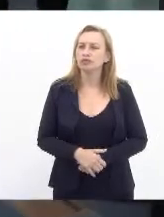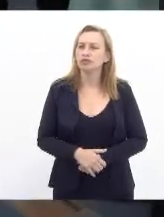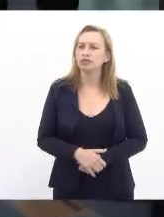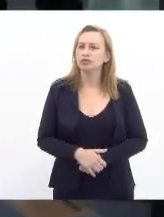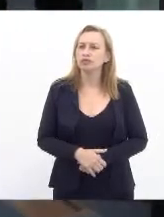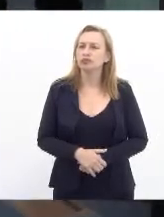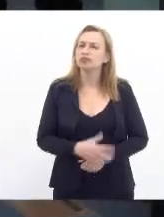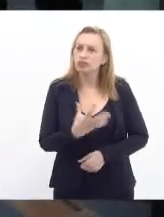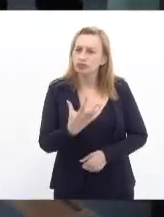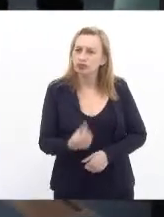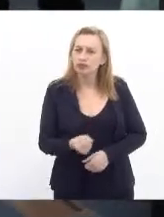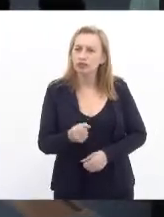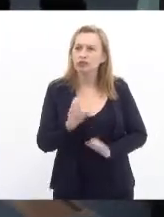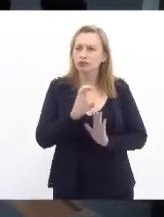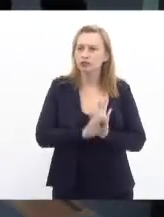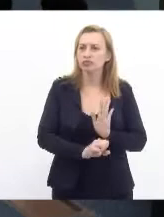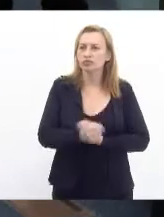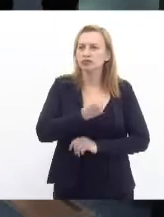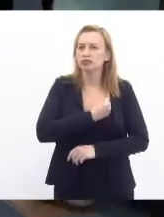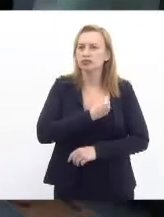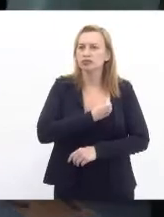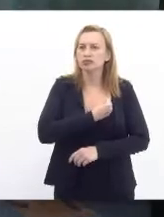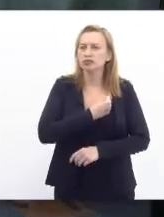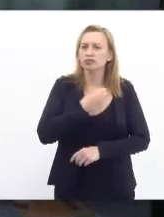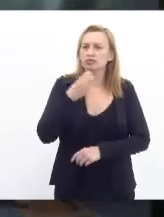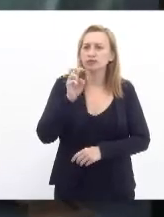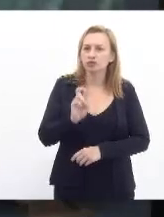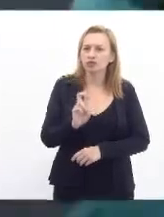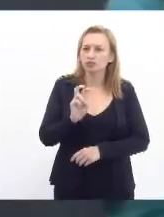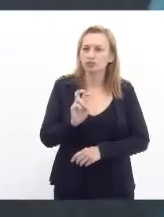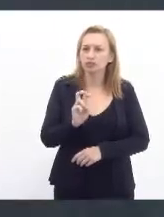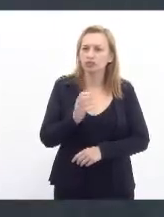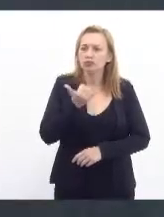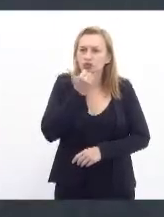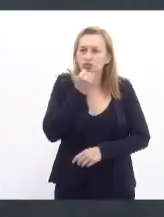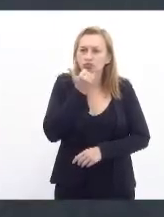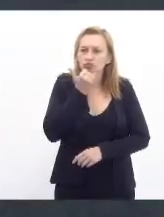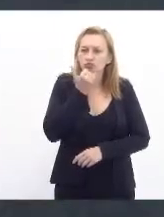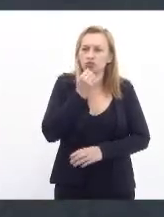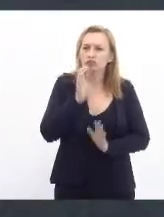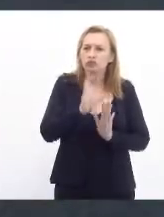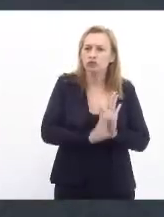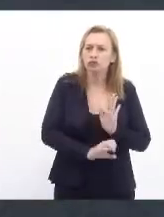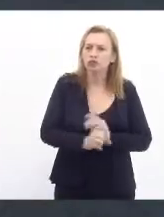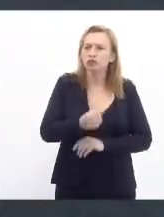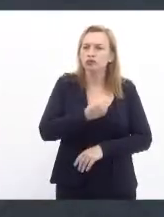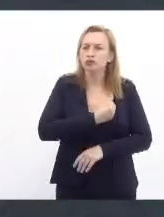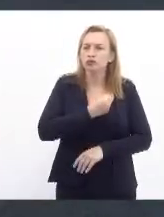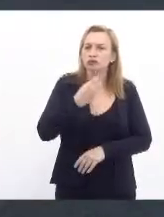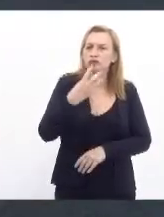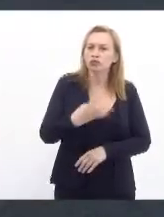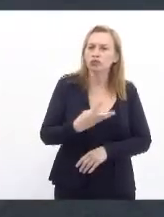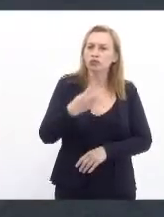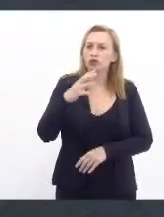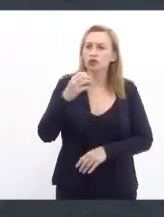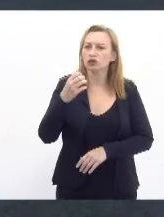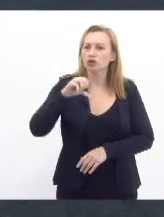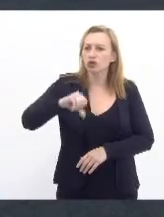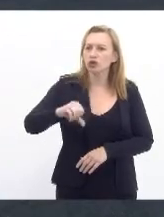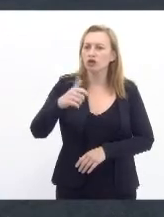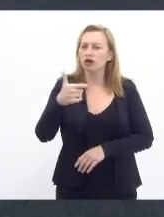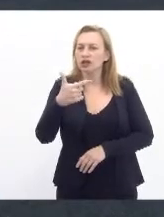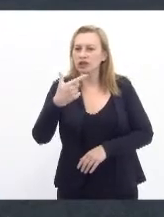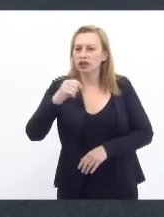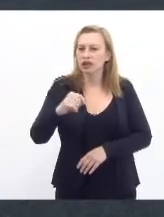o parecer é favorável às emendas número 5, não, desculpa, favorável às emendas 4, 9, 10,